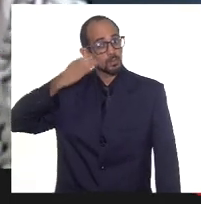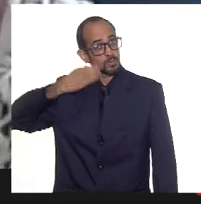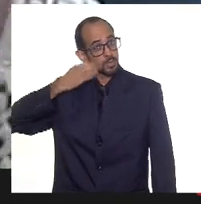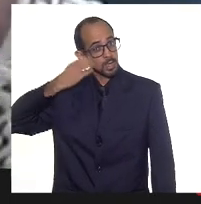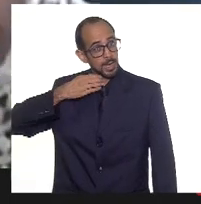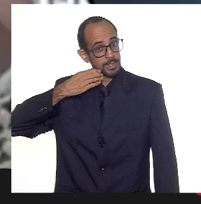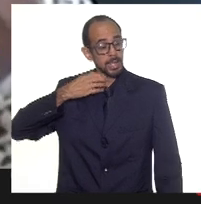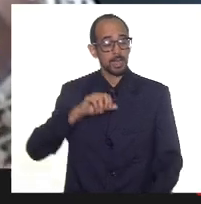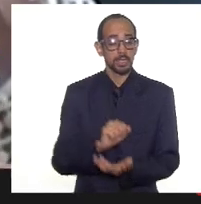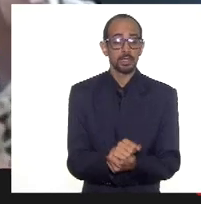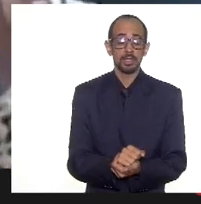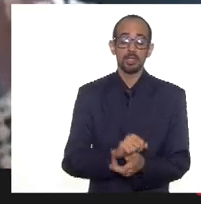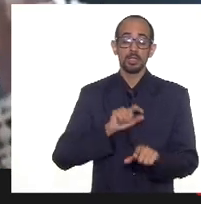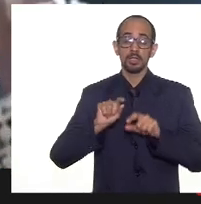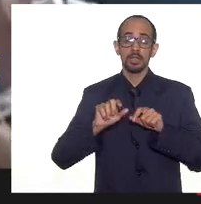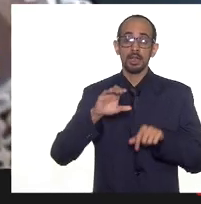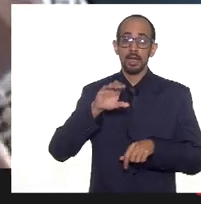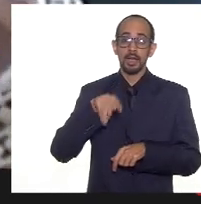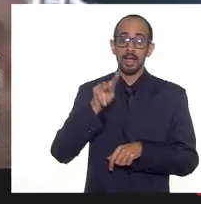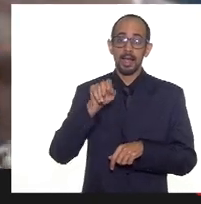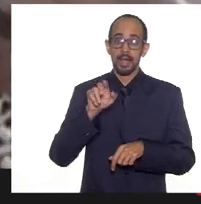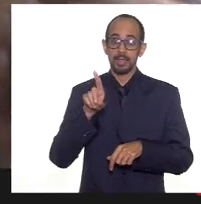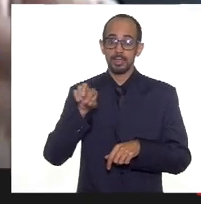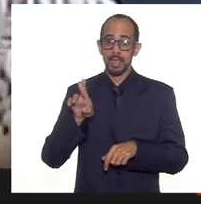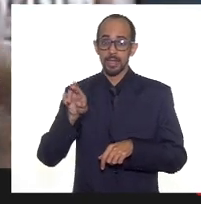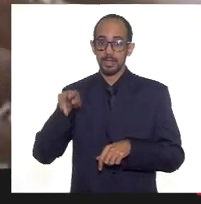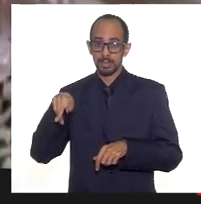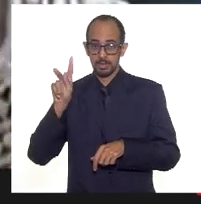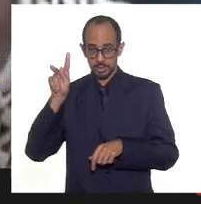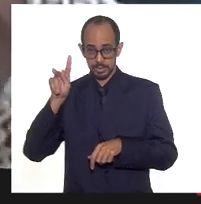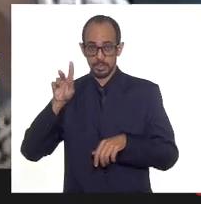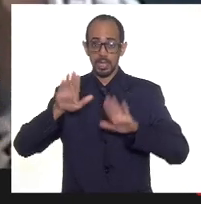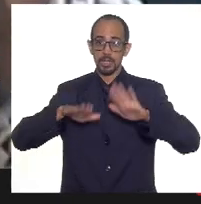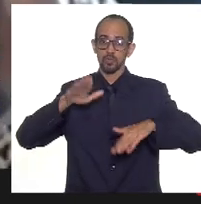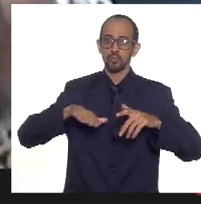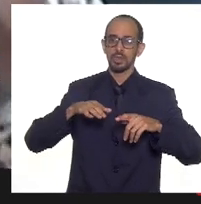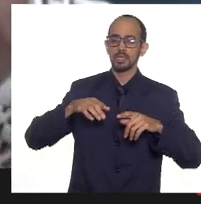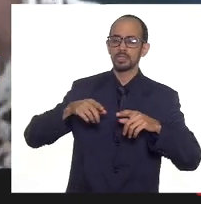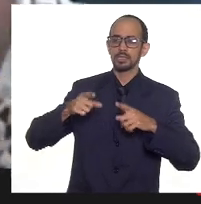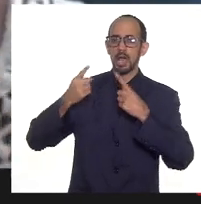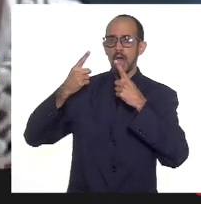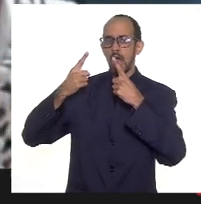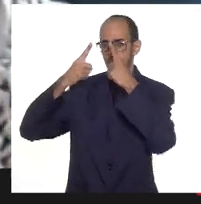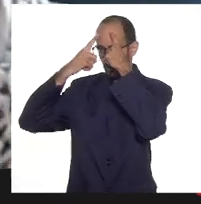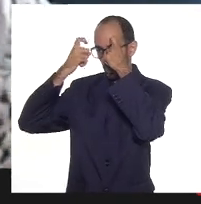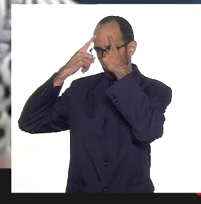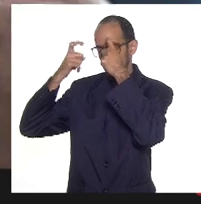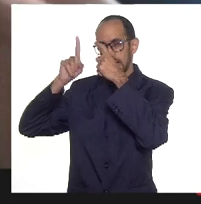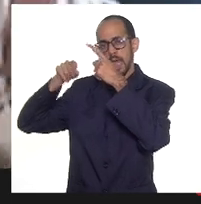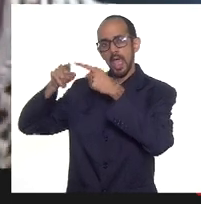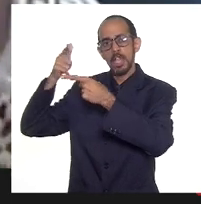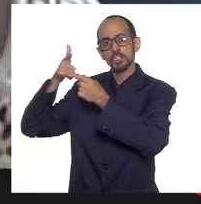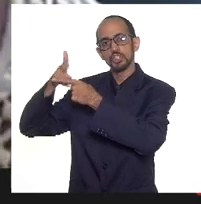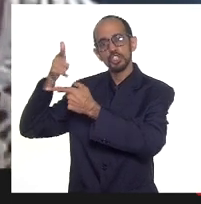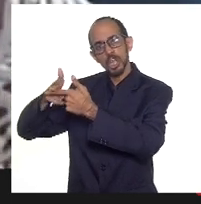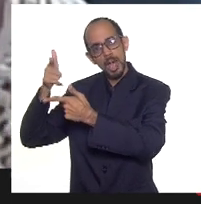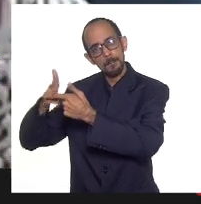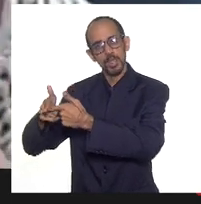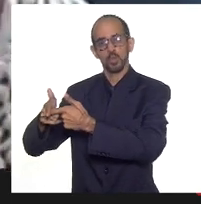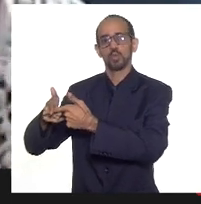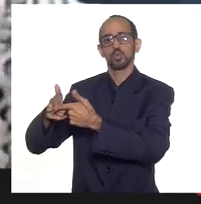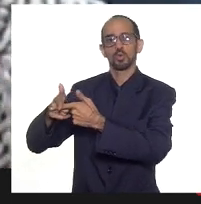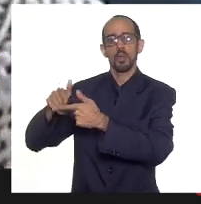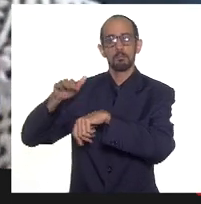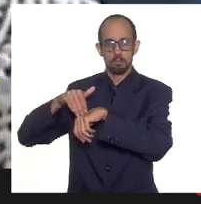candomblé, muitas vezes as violações ficam mais no plano da ofensa moral, como a deputada Marta Rocha falou, dos xingamentos. O que eu